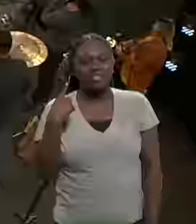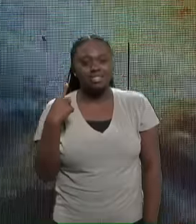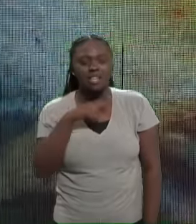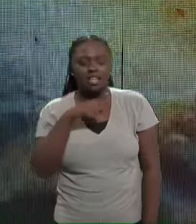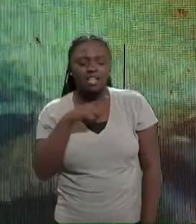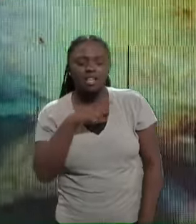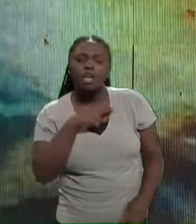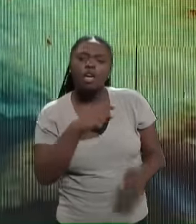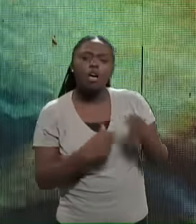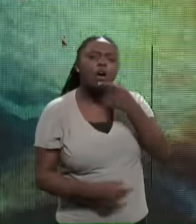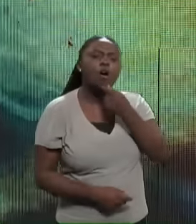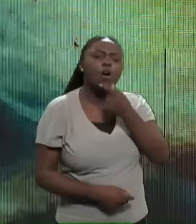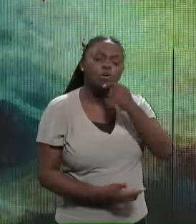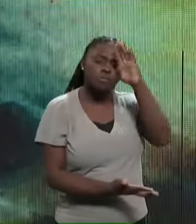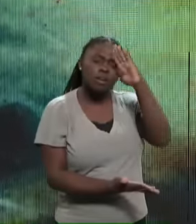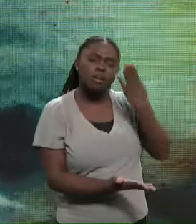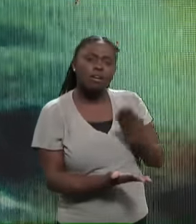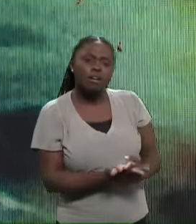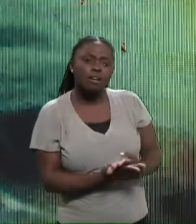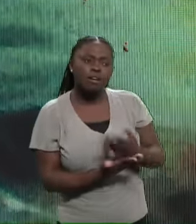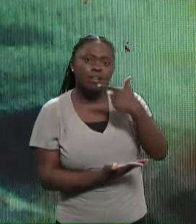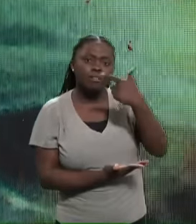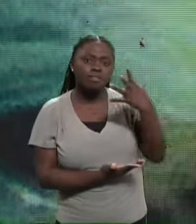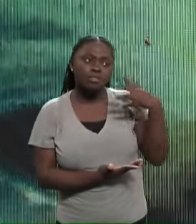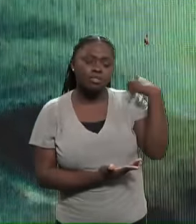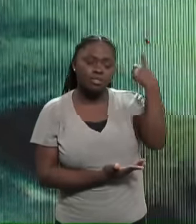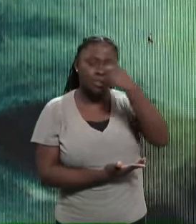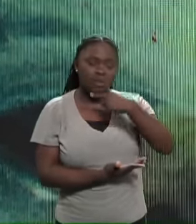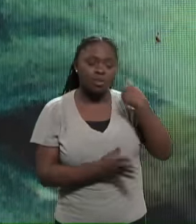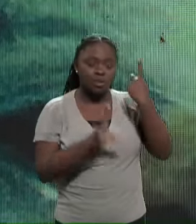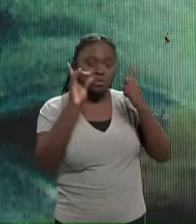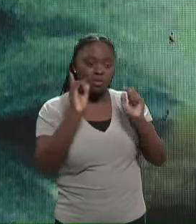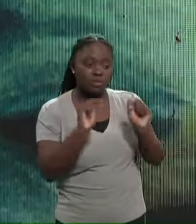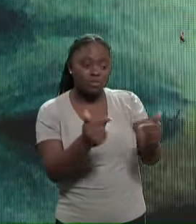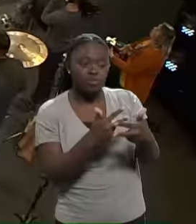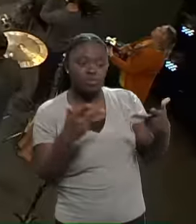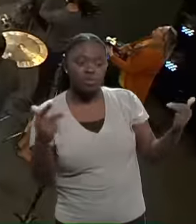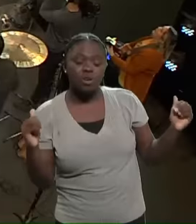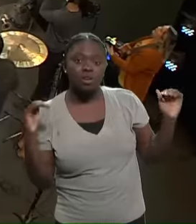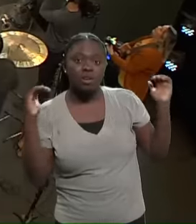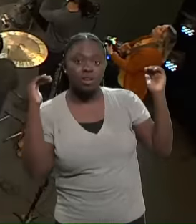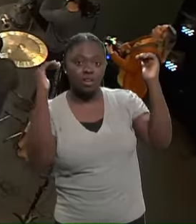Tem algum homem que acredita que daqui a 24 horas Deus vai fazer algo grande?